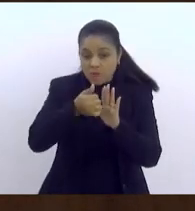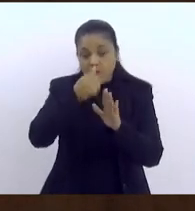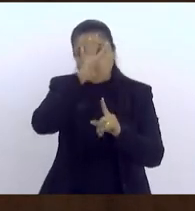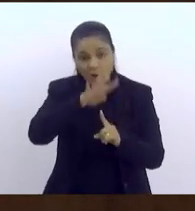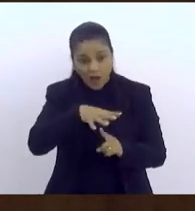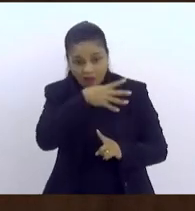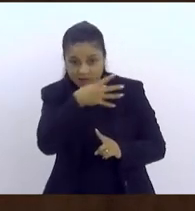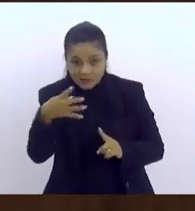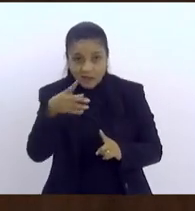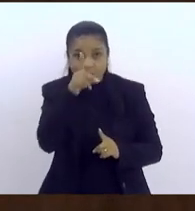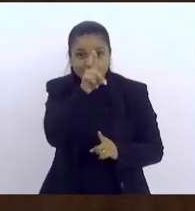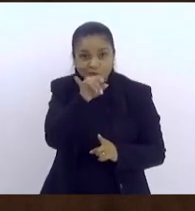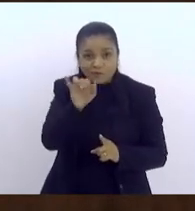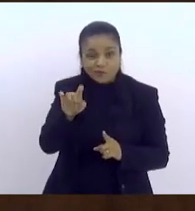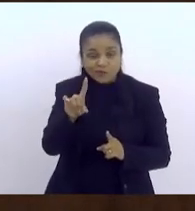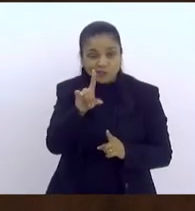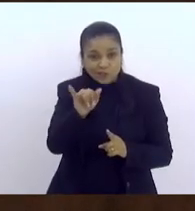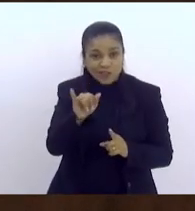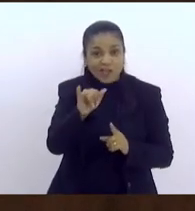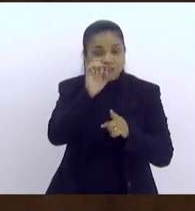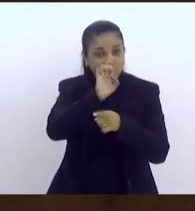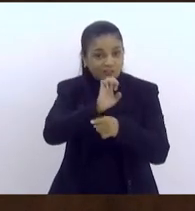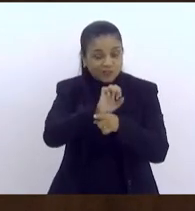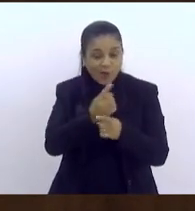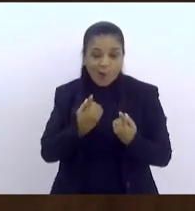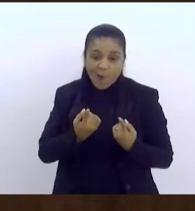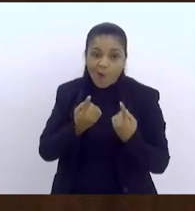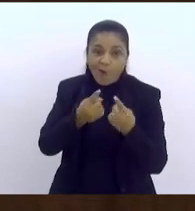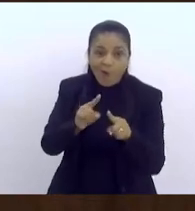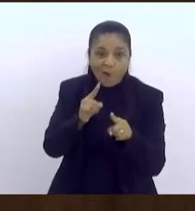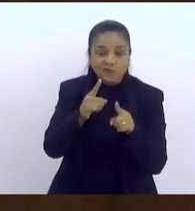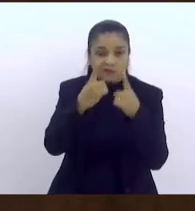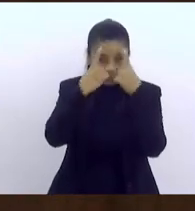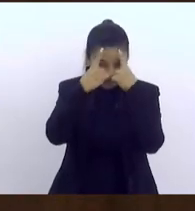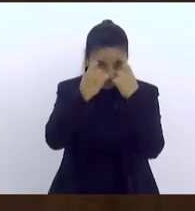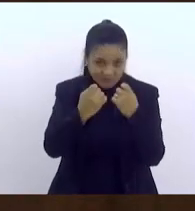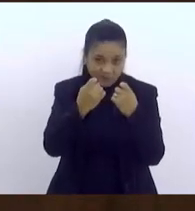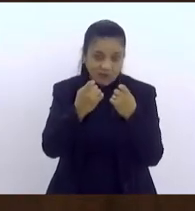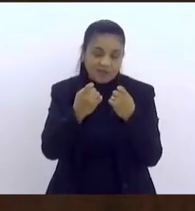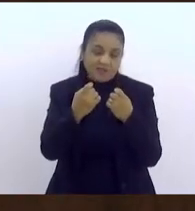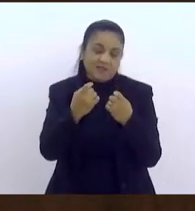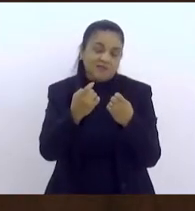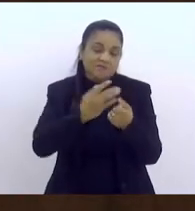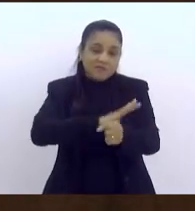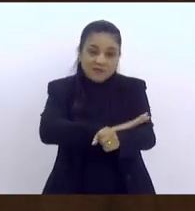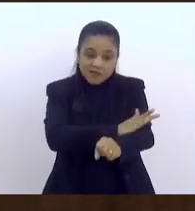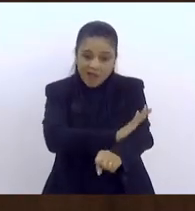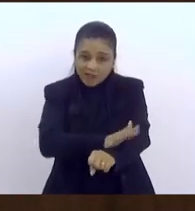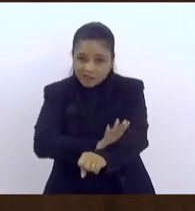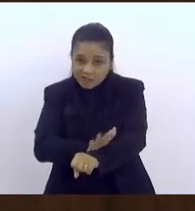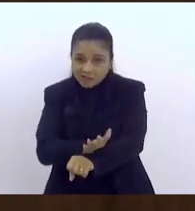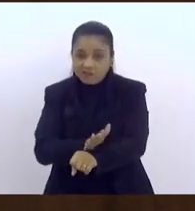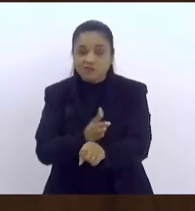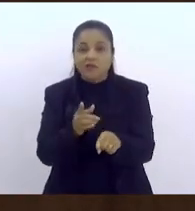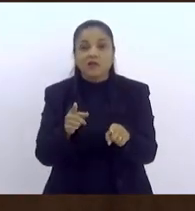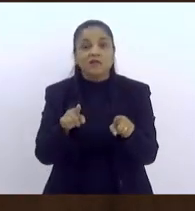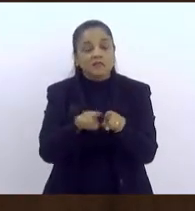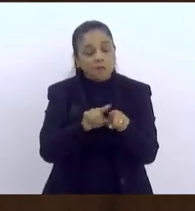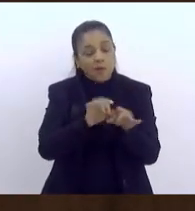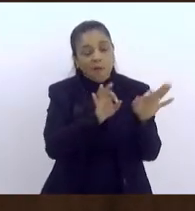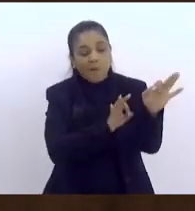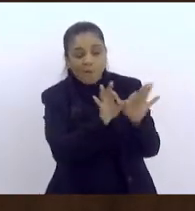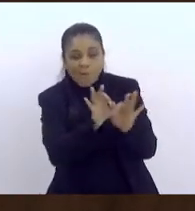Dia Estadual de Combate ao Racismo Recreativo, e criamos também um programa para